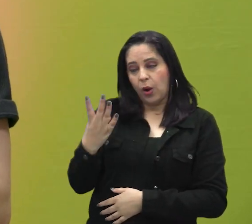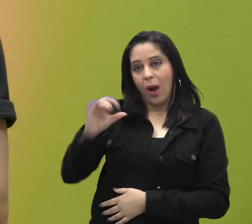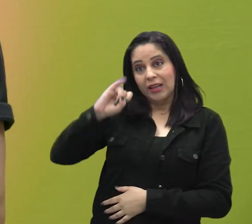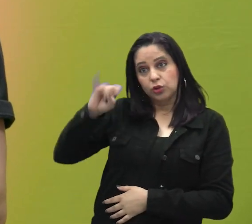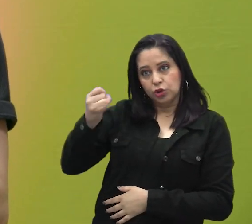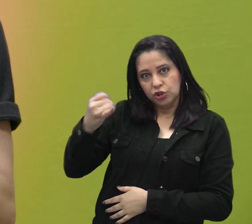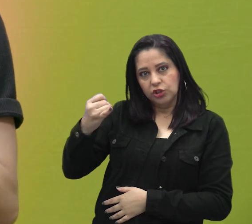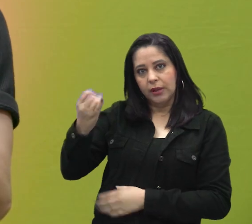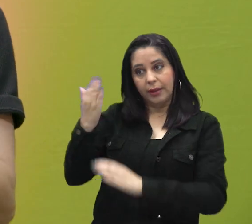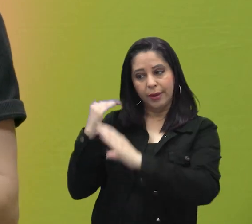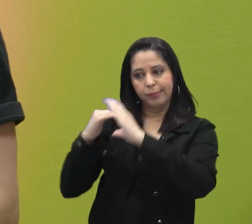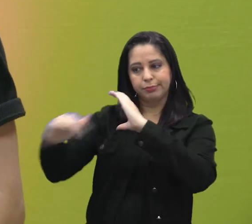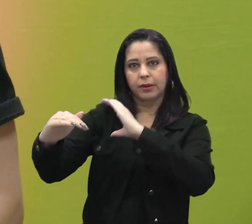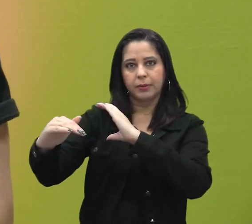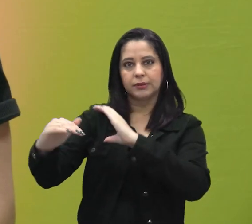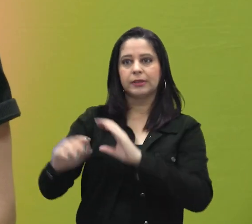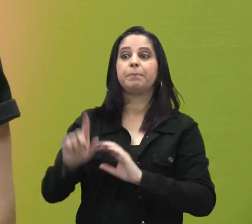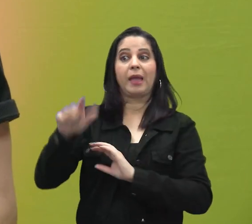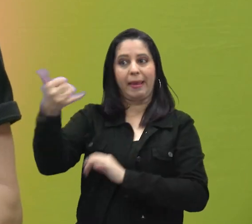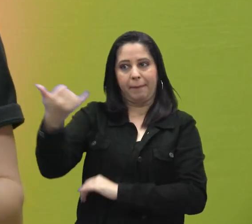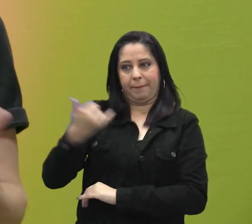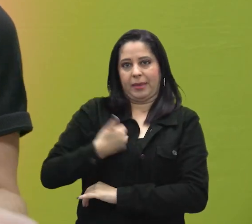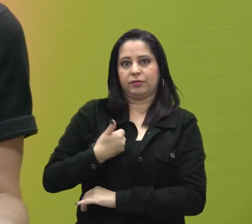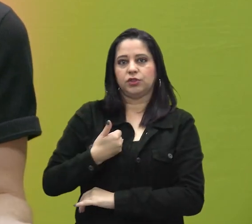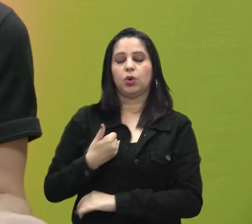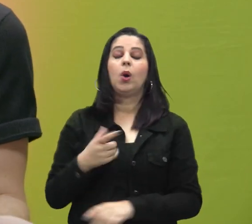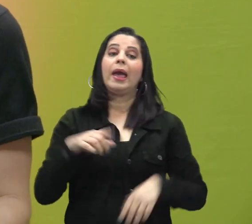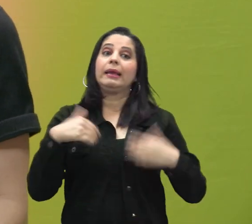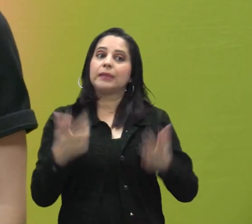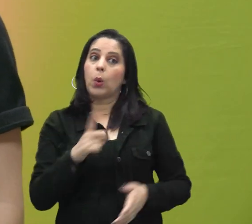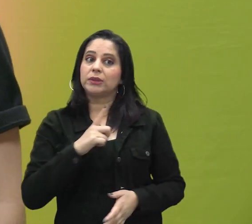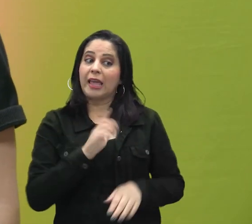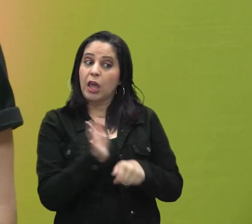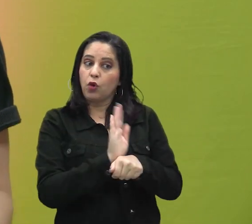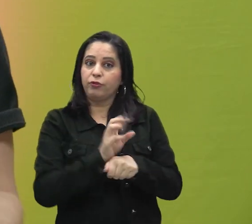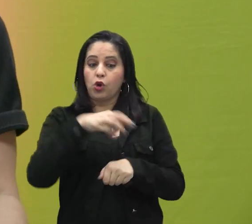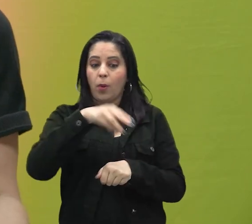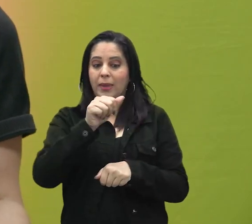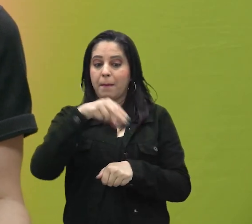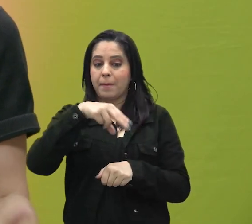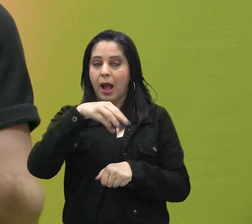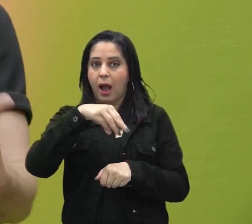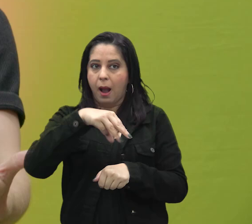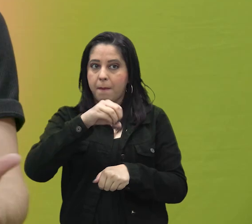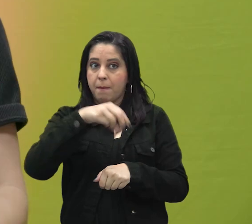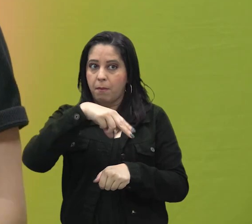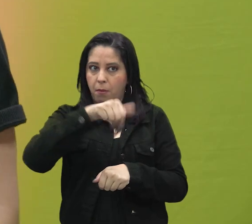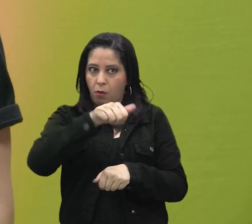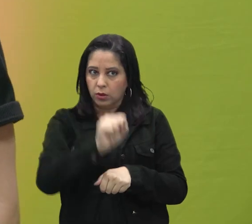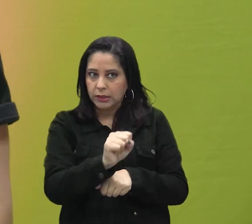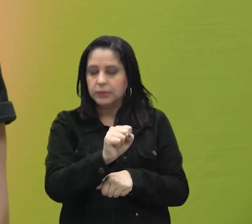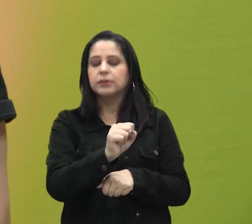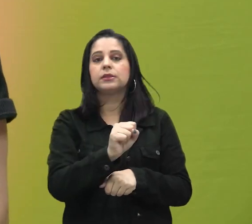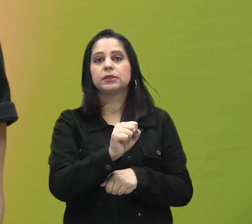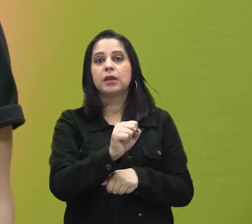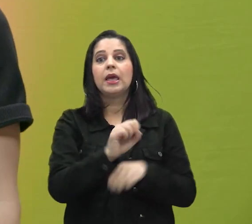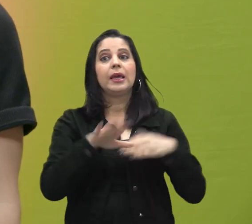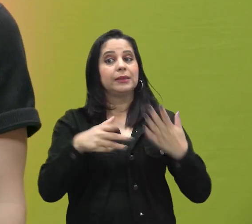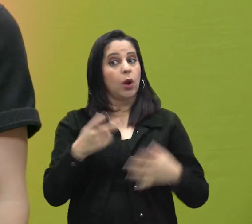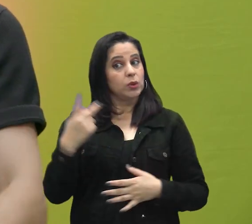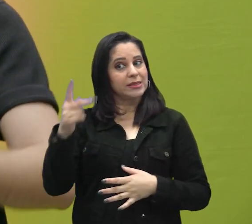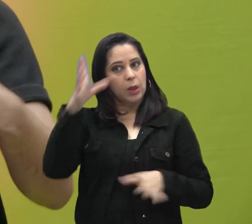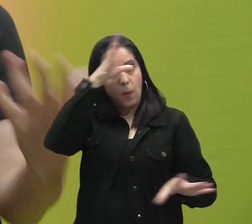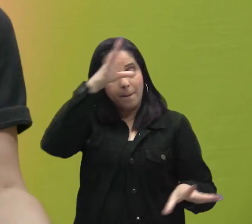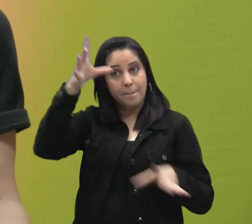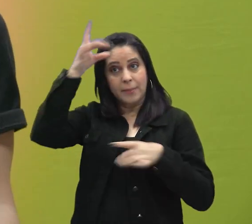janeiro, me retornaram dizendo: a gente vai abrir o jogo pra você. Vai ter um filme dos Mamonas Assassinas e o teu personagem é para fazer o Rick Bonadio, que é o